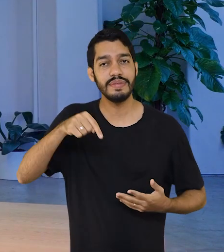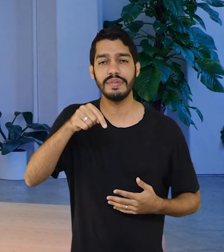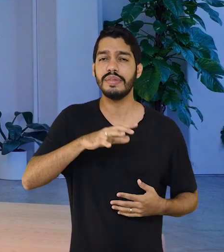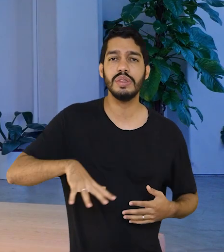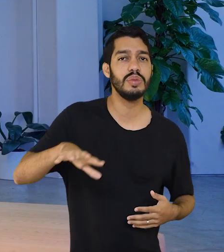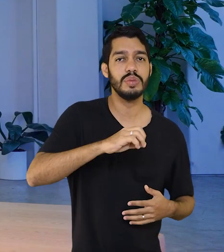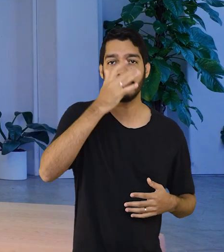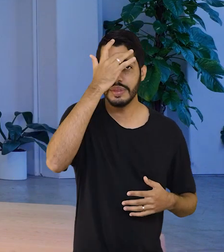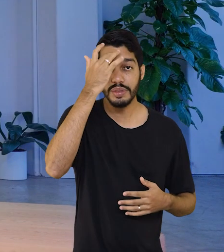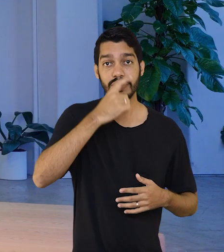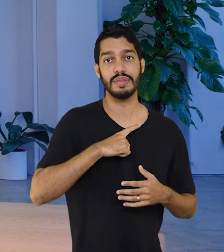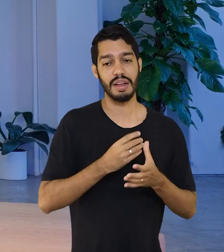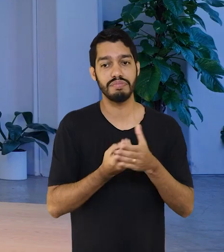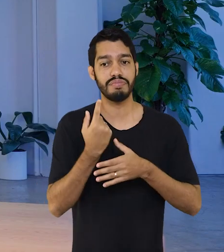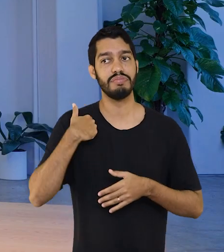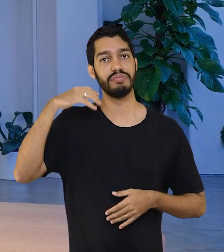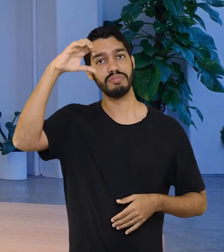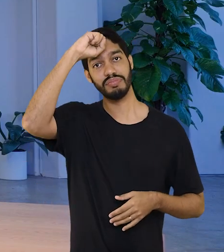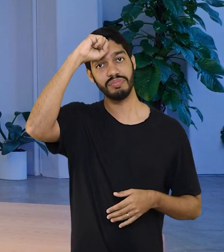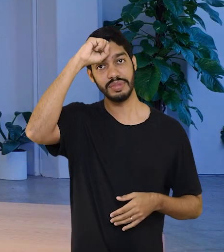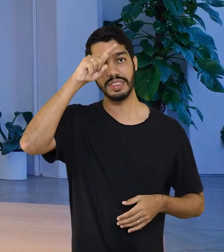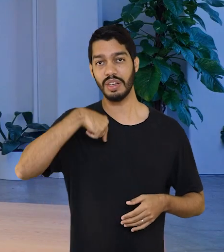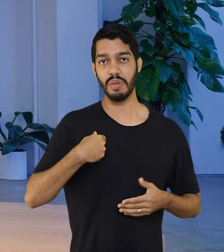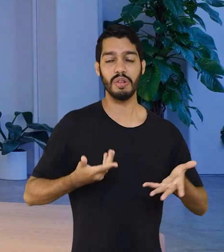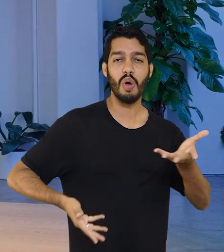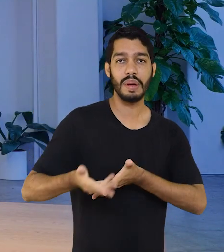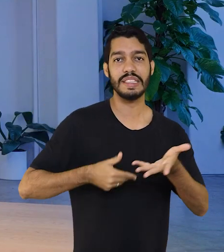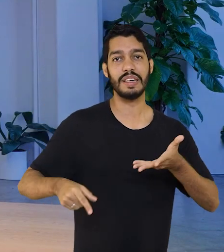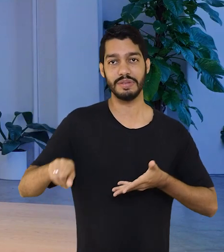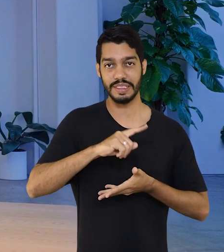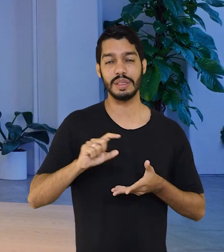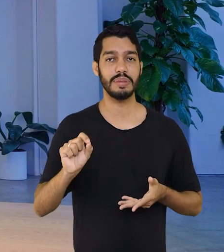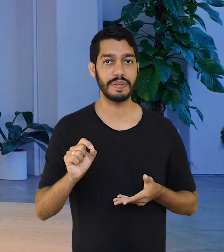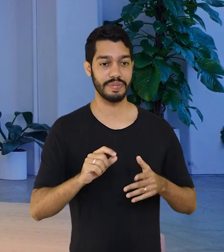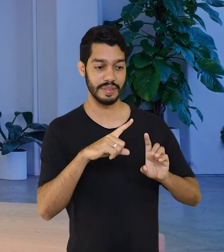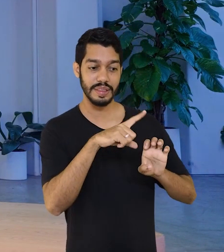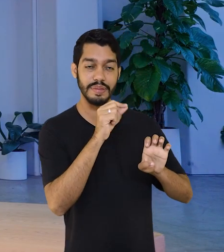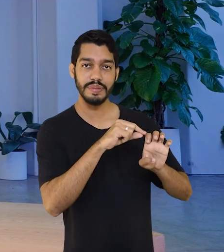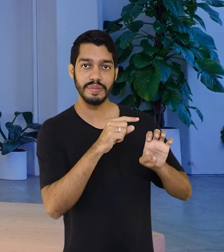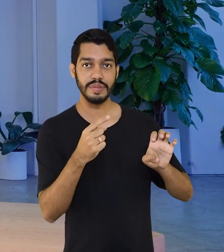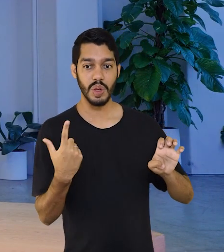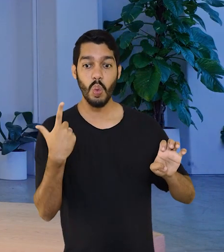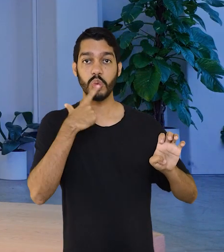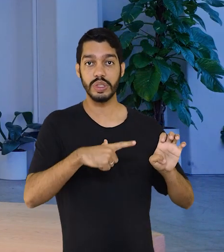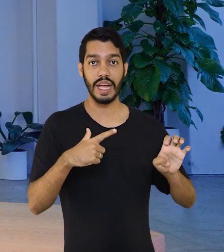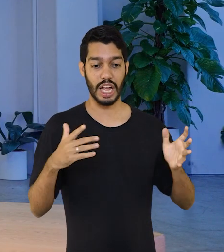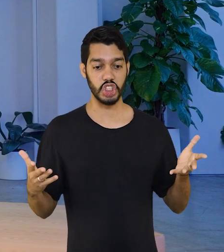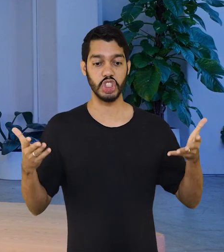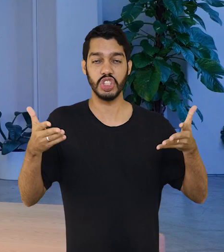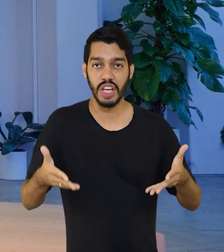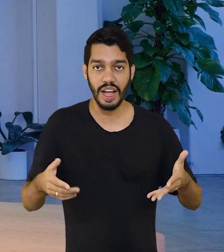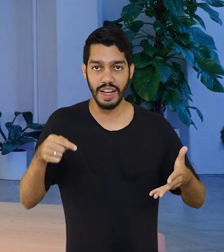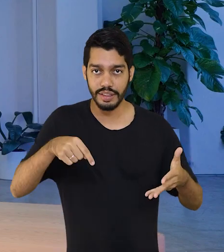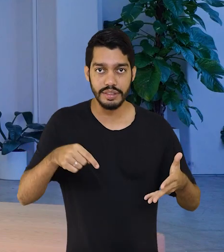Isso, para todo mundo que está aqui, é um dos grandes aprendizados assim, que eu posso compartilhar com vocês, é que, em geral, os empreendedores que estão conseguindo chegar nesse